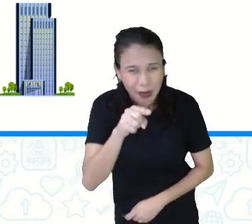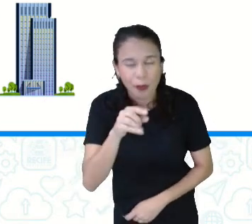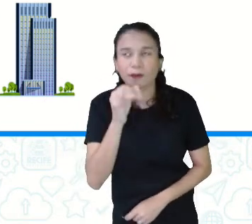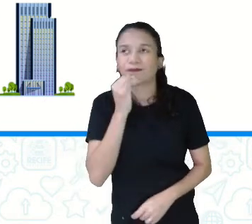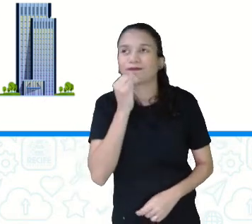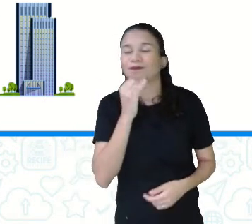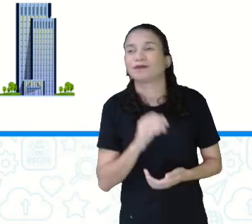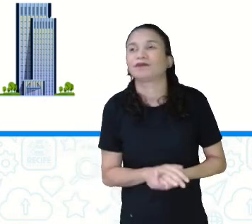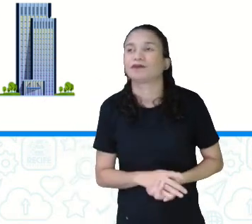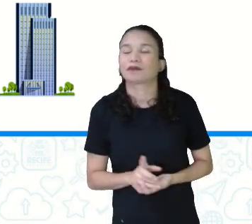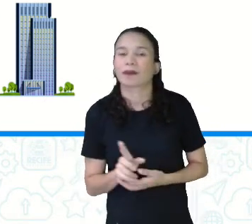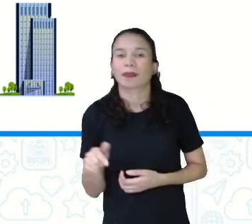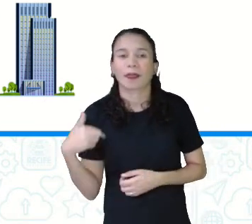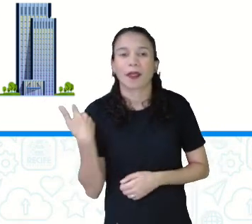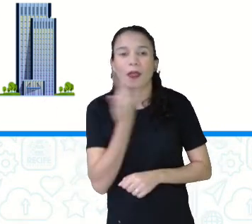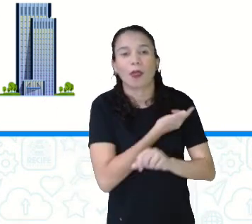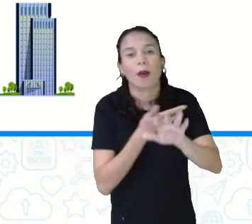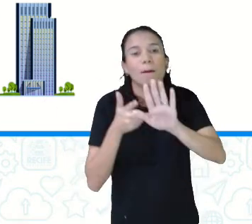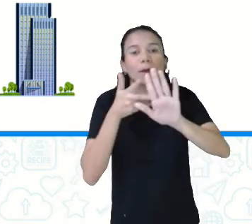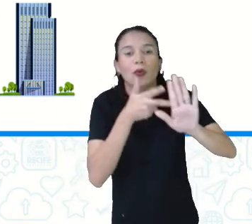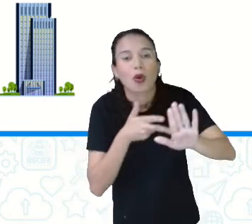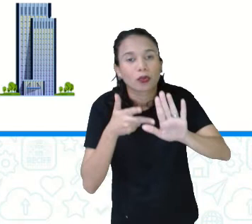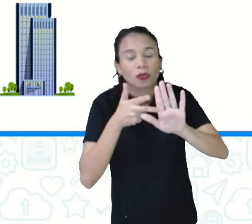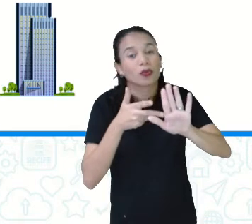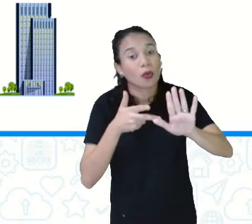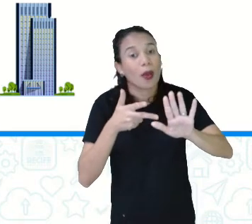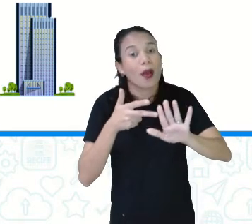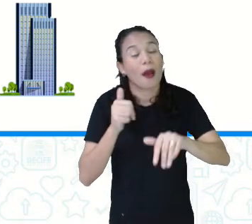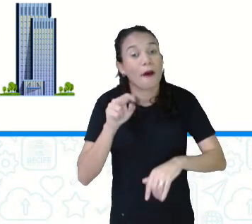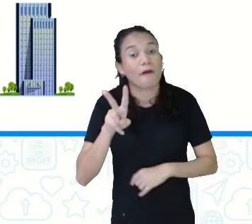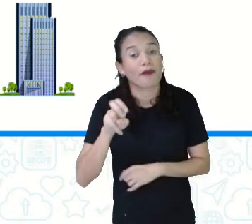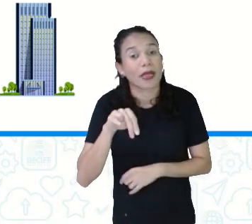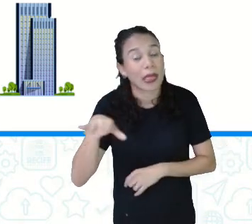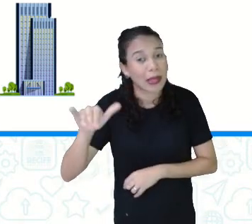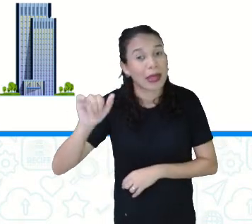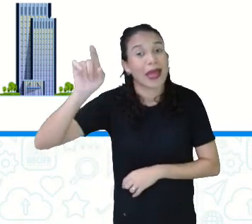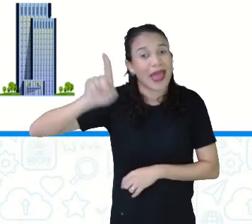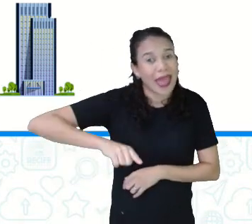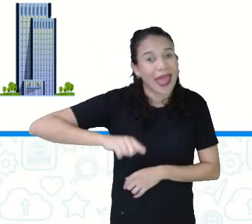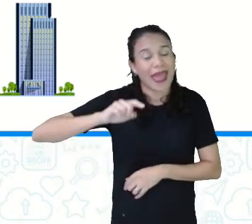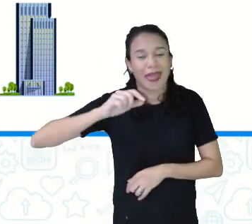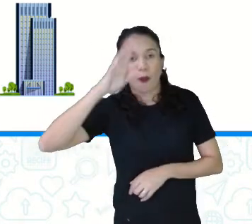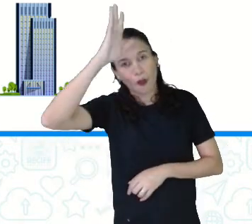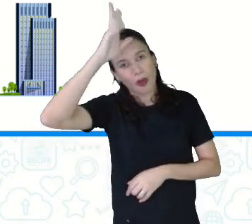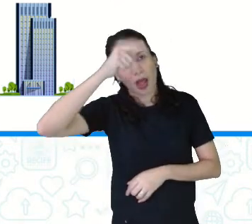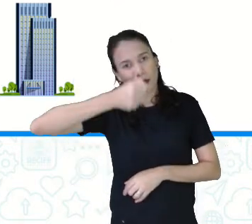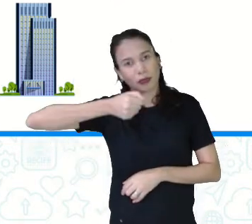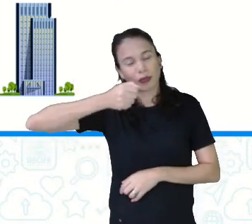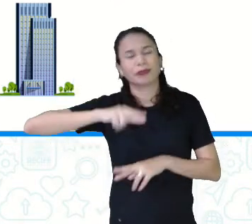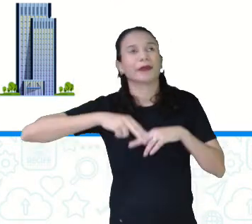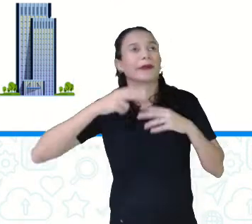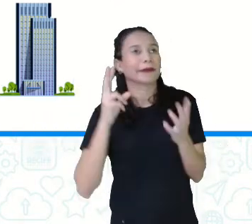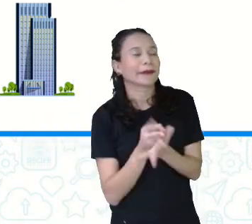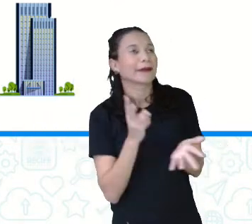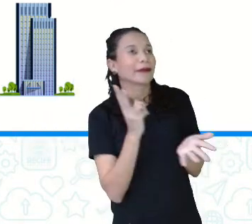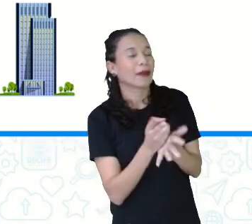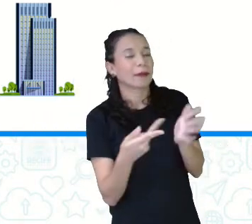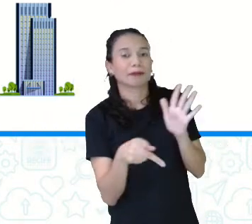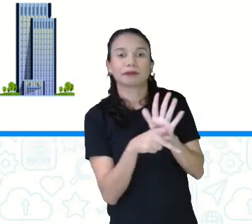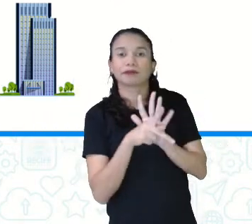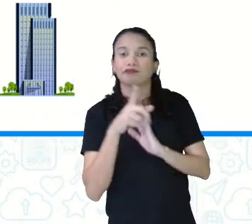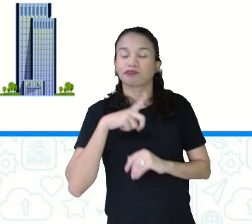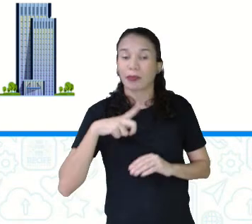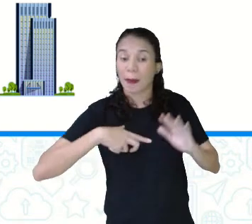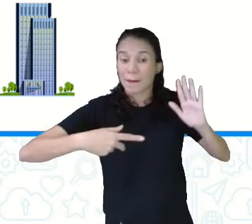exemplo, o patrimônio da nossa produtora Vanessa é Carijó. E aí ela toma as dores de Carijó o tempo todo, porque o patrimônio